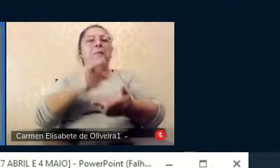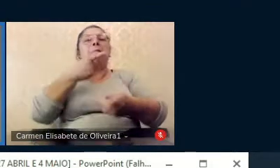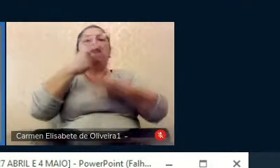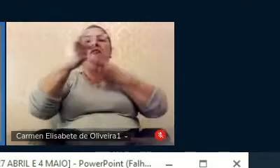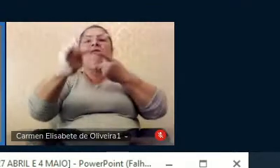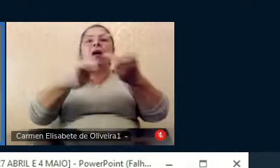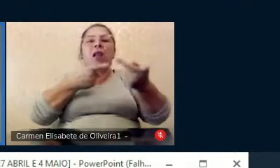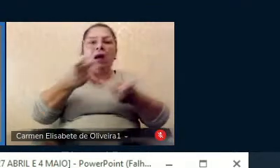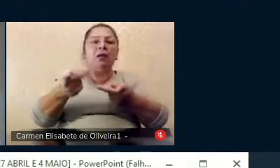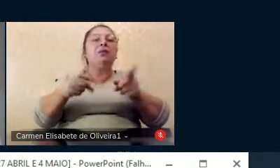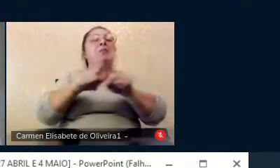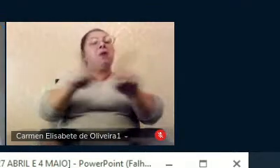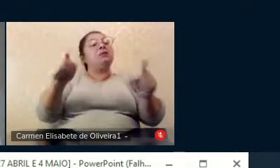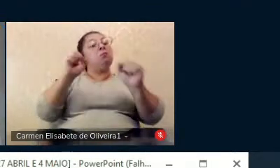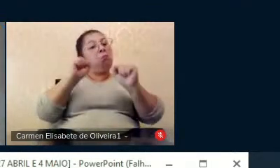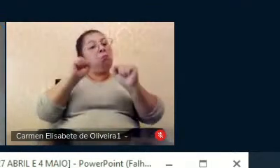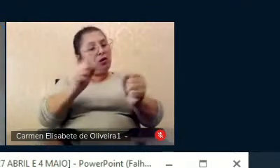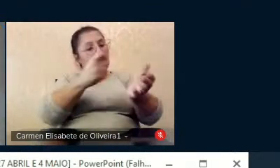de forma escrita.